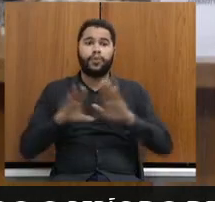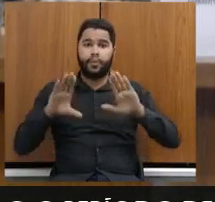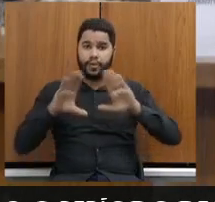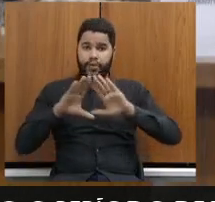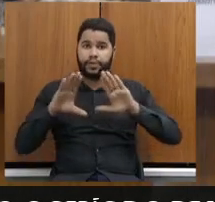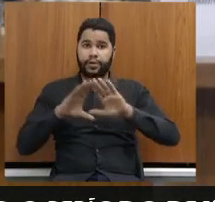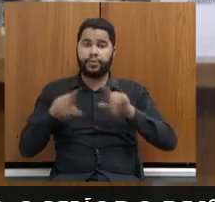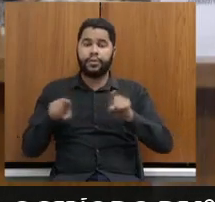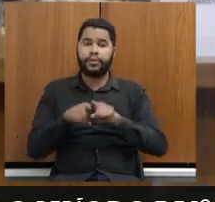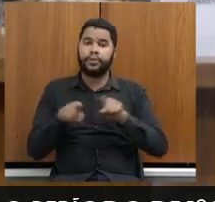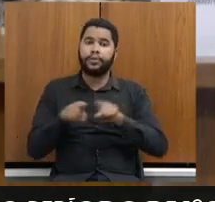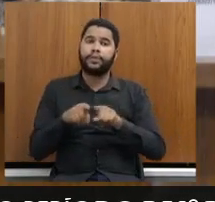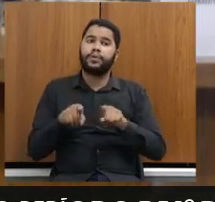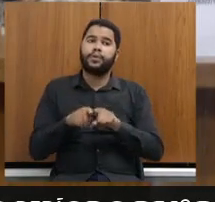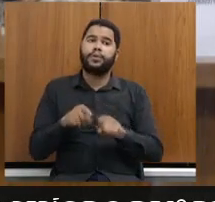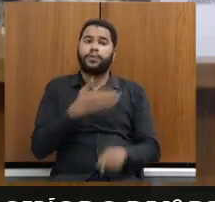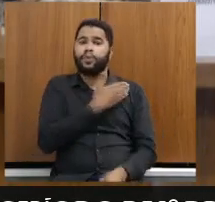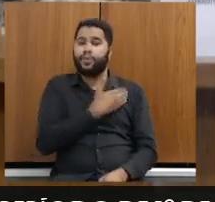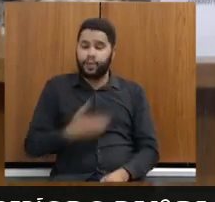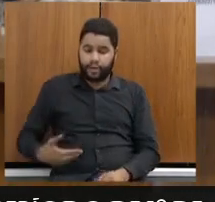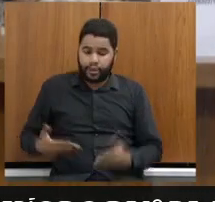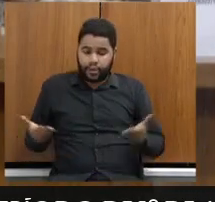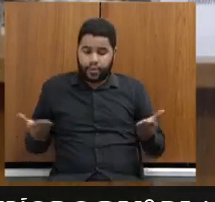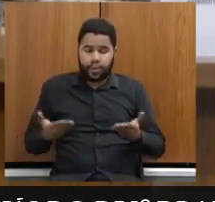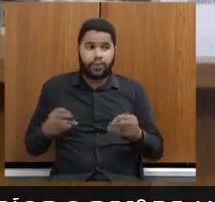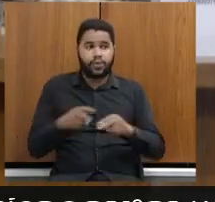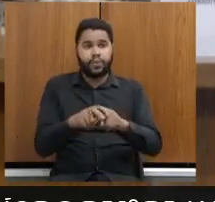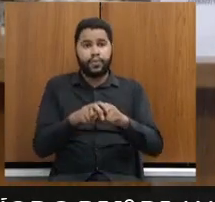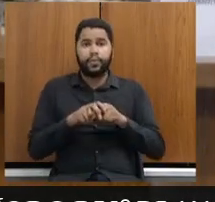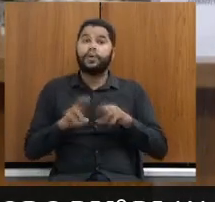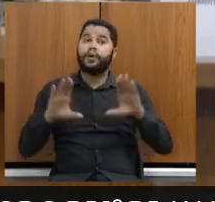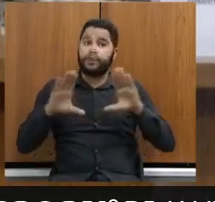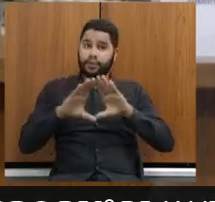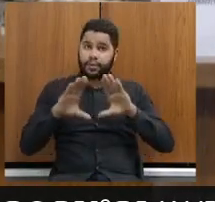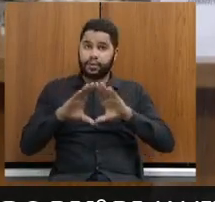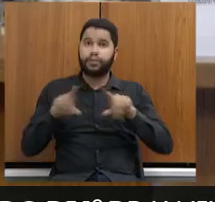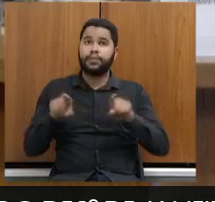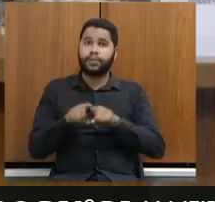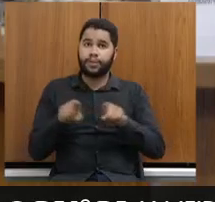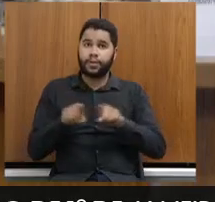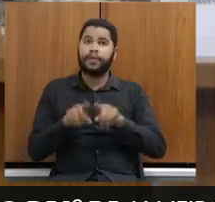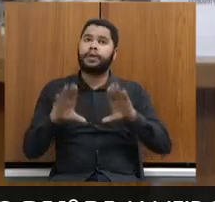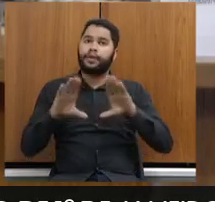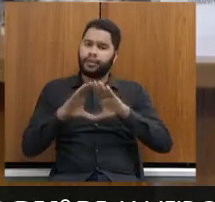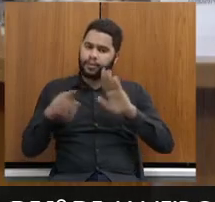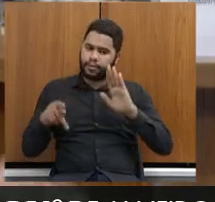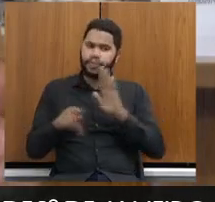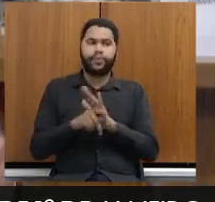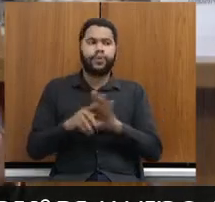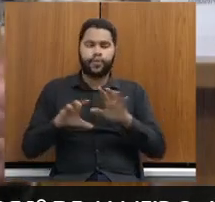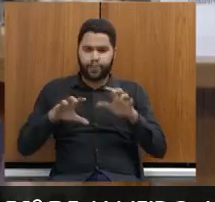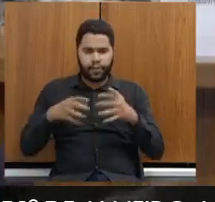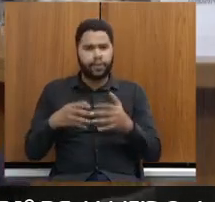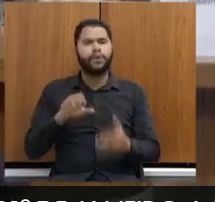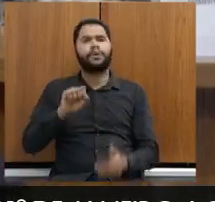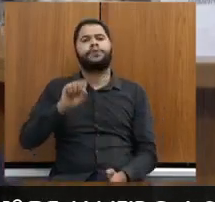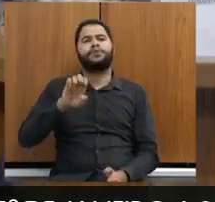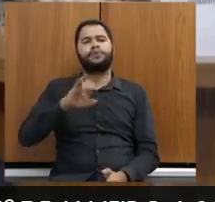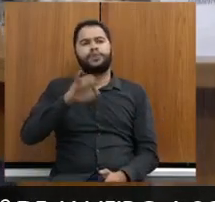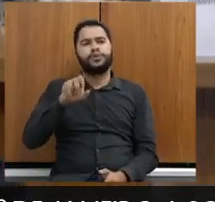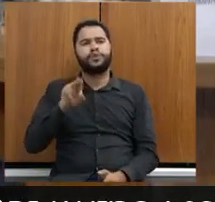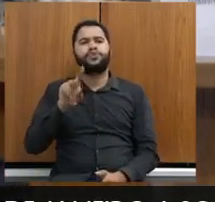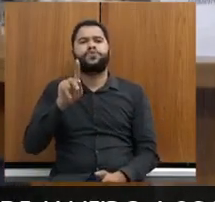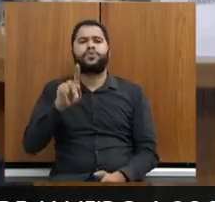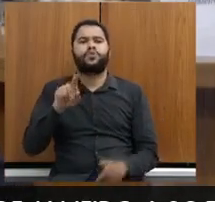então o Estado tá do jeito que está principalmente por conta da Assembleia também então a assembleia faz parte do nosso time cejusc faz